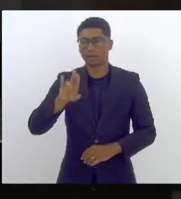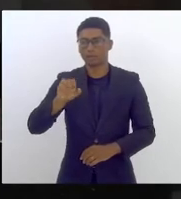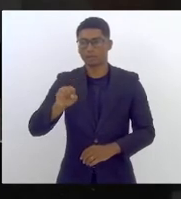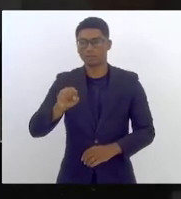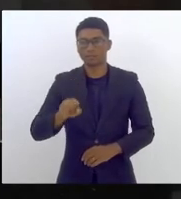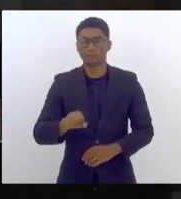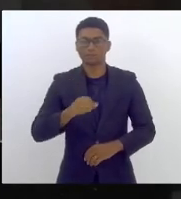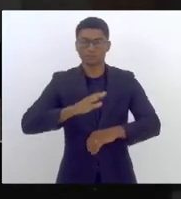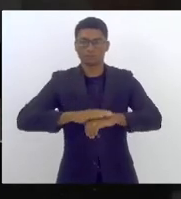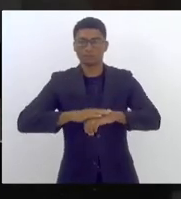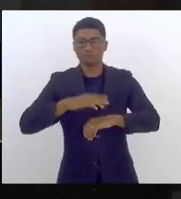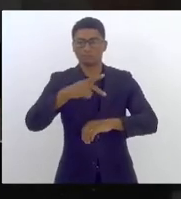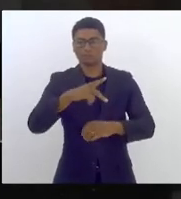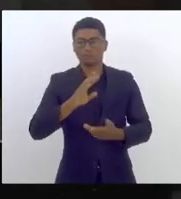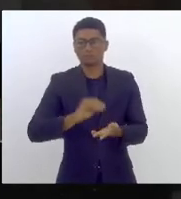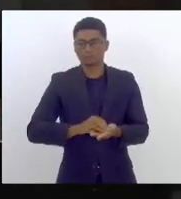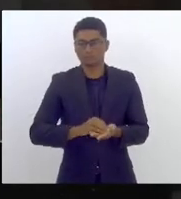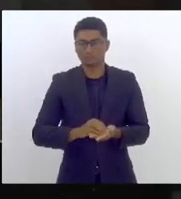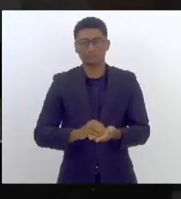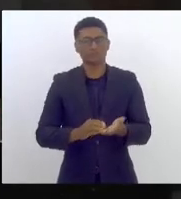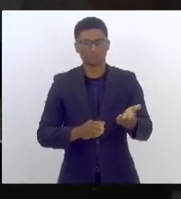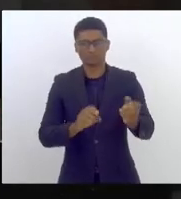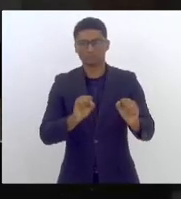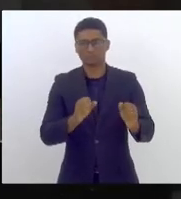vossa excelência uma parte assim